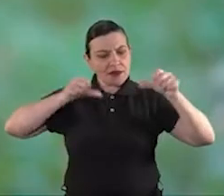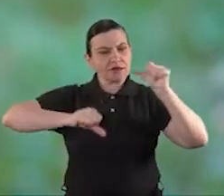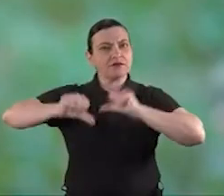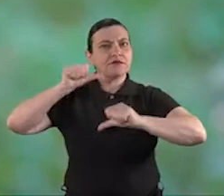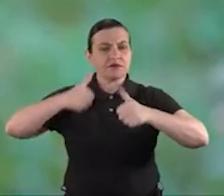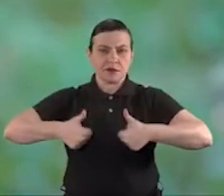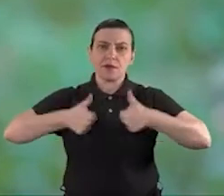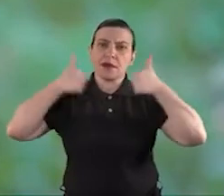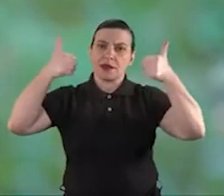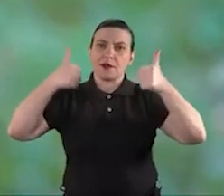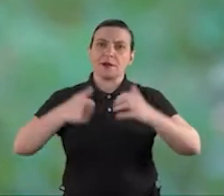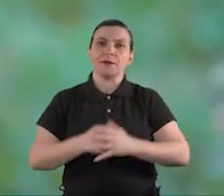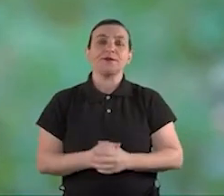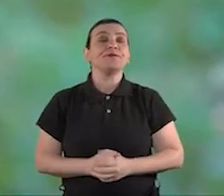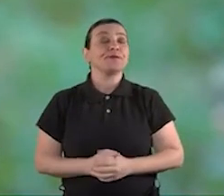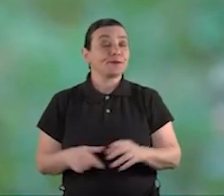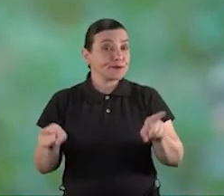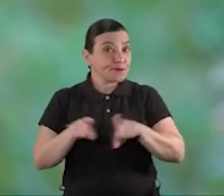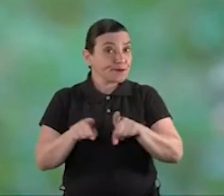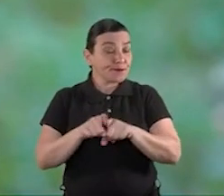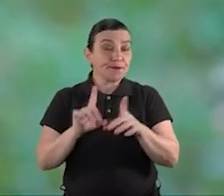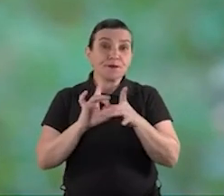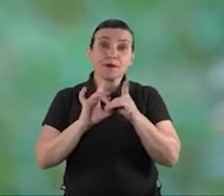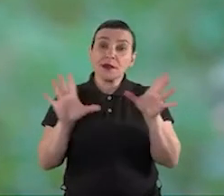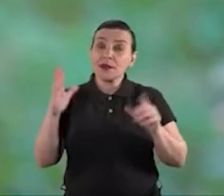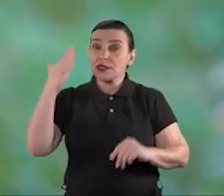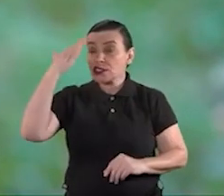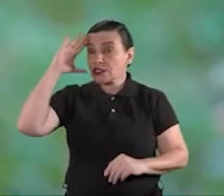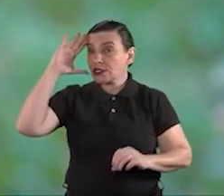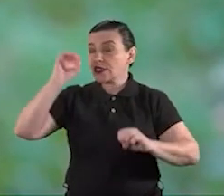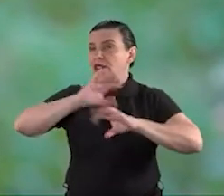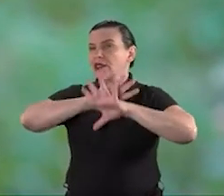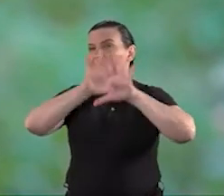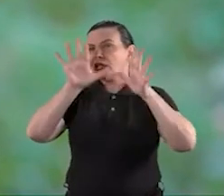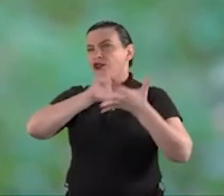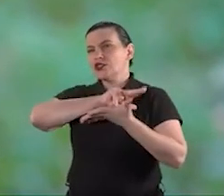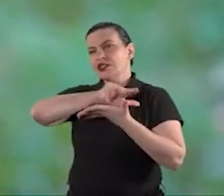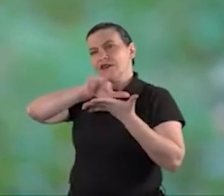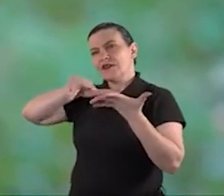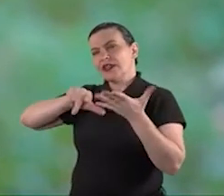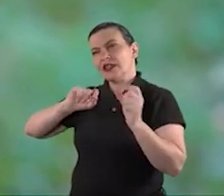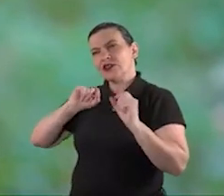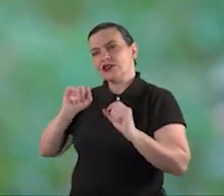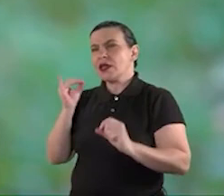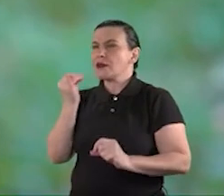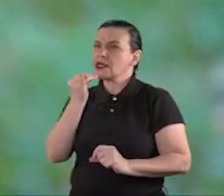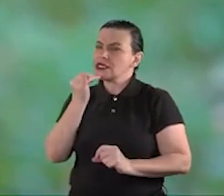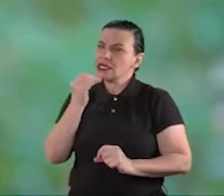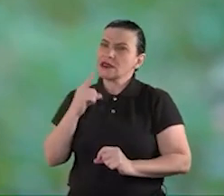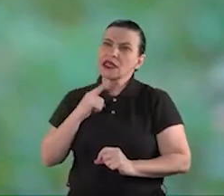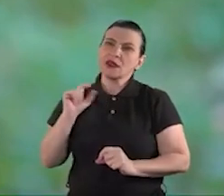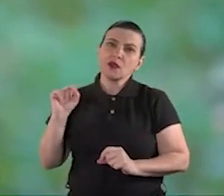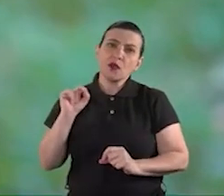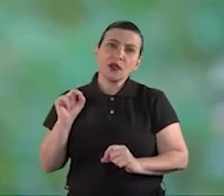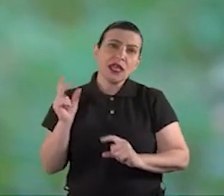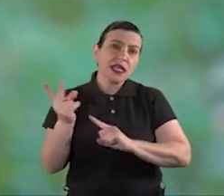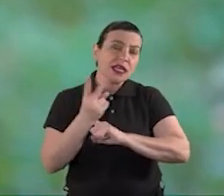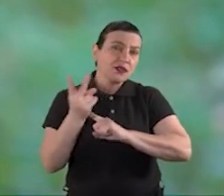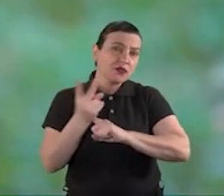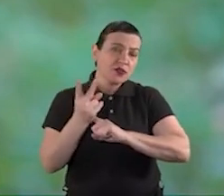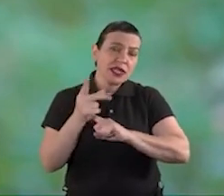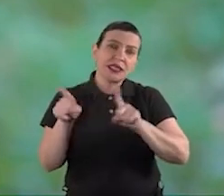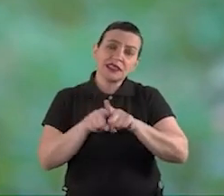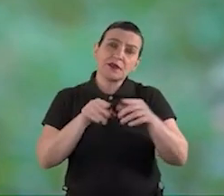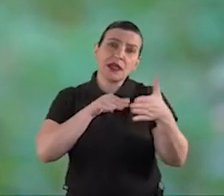no sistema imunológico isso também nos permite entender mais plenamente os diferentes tipos de imunidade por exemplo nossa imunidade inata